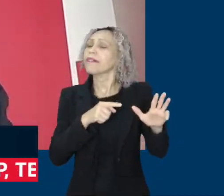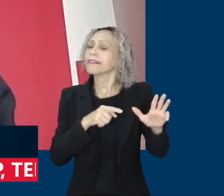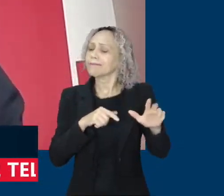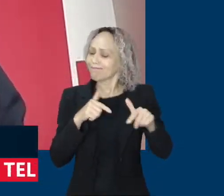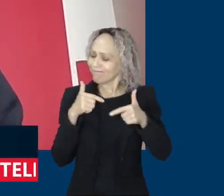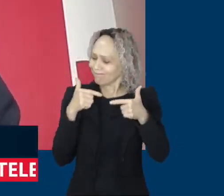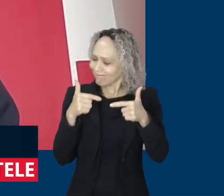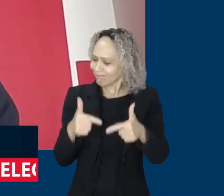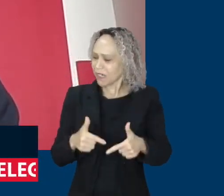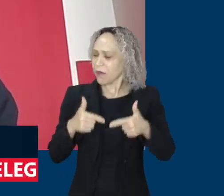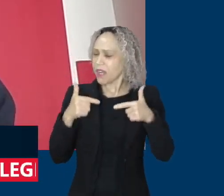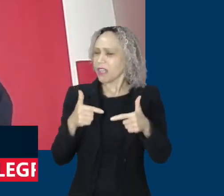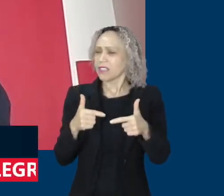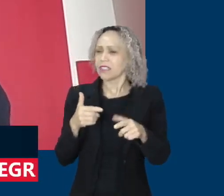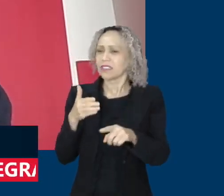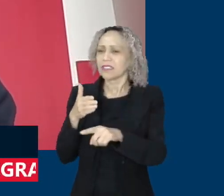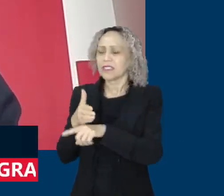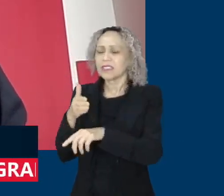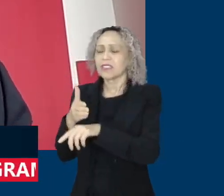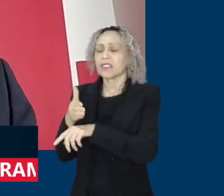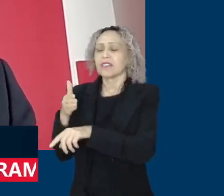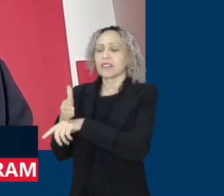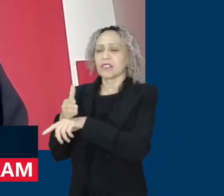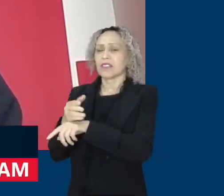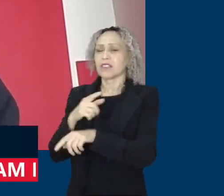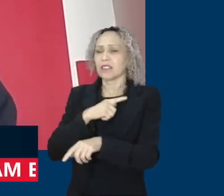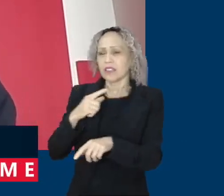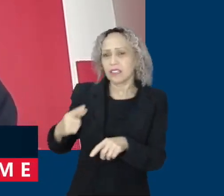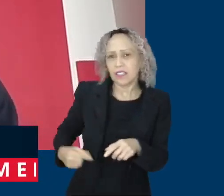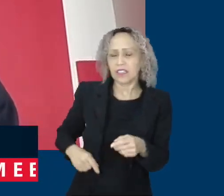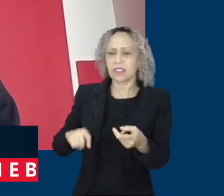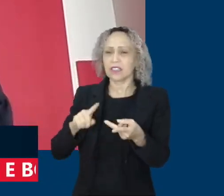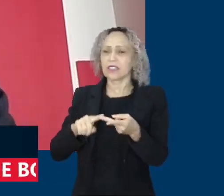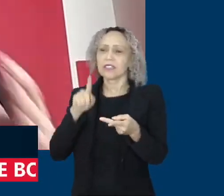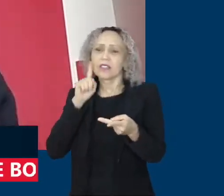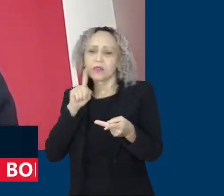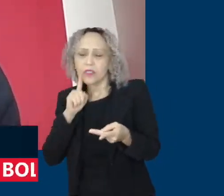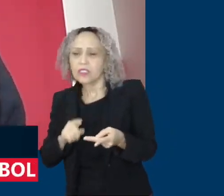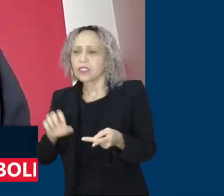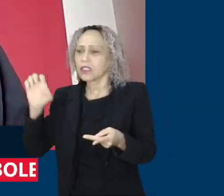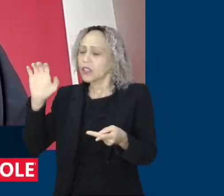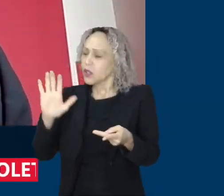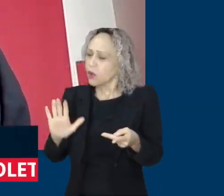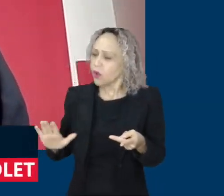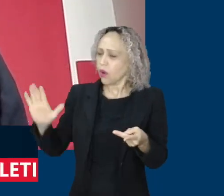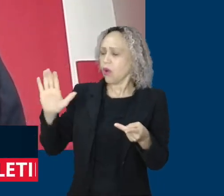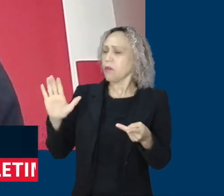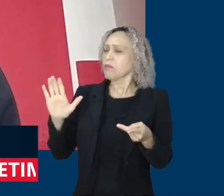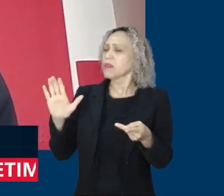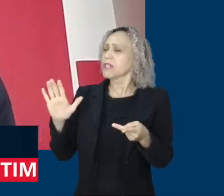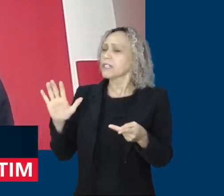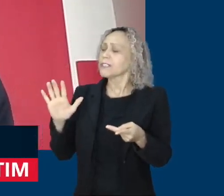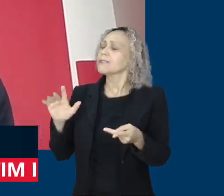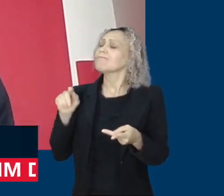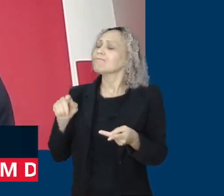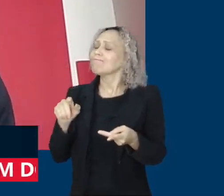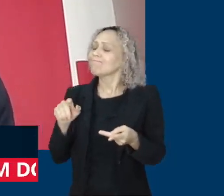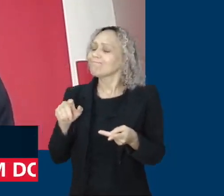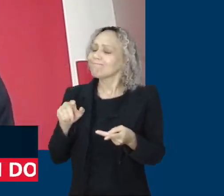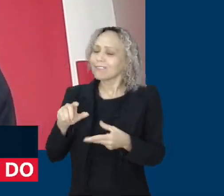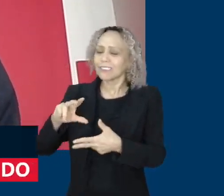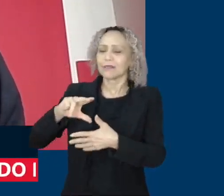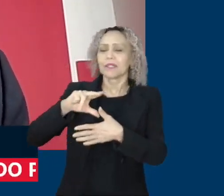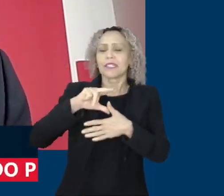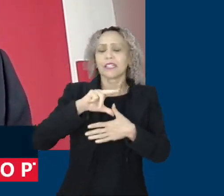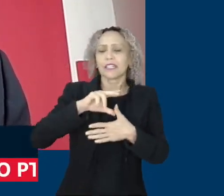ele visita a China, ele visita os Estados Unidos, ele visita a Europa, e, portanto, o Brasil voltou à cena internacional. O